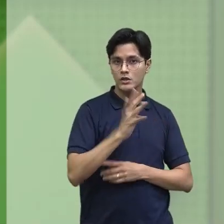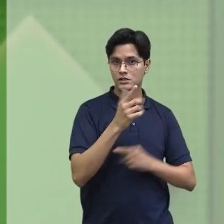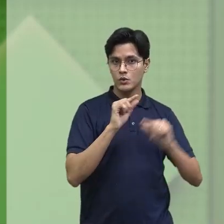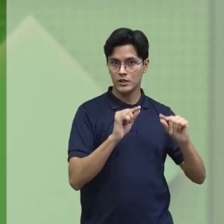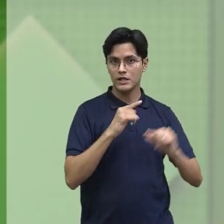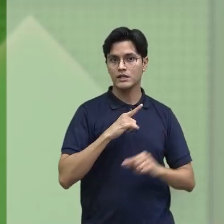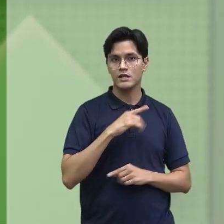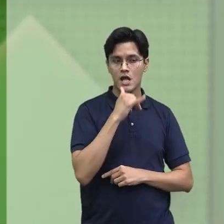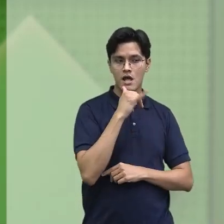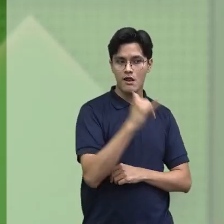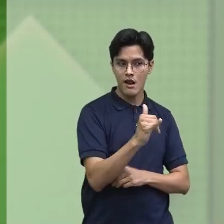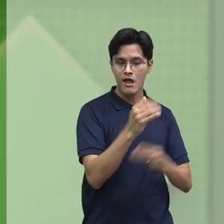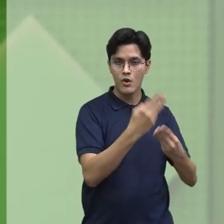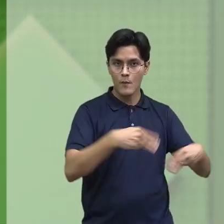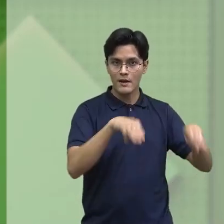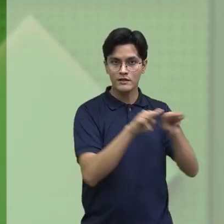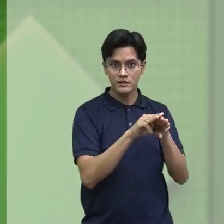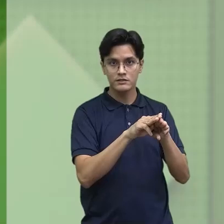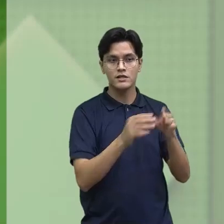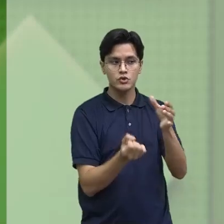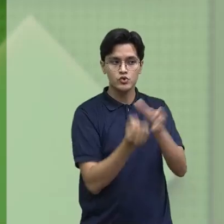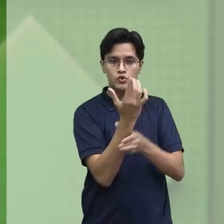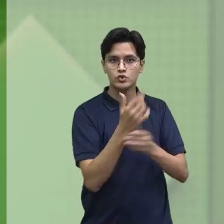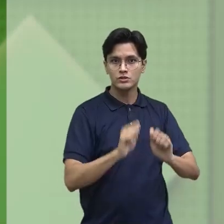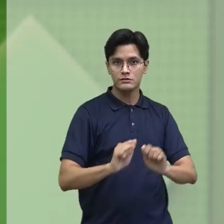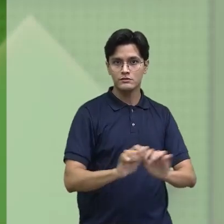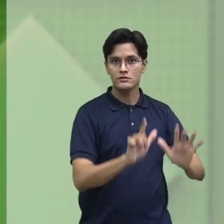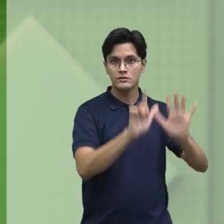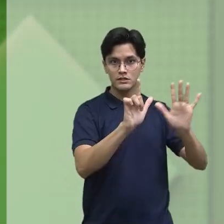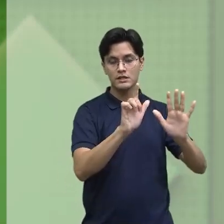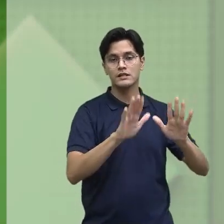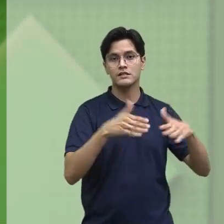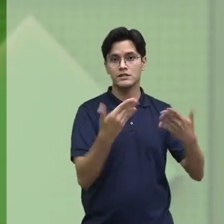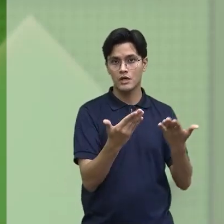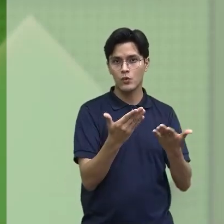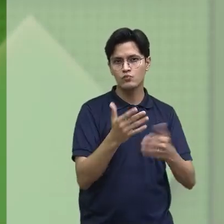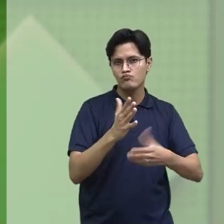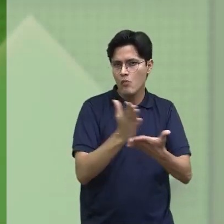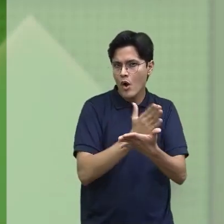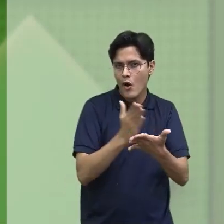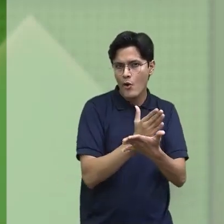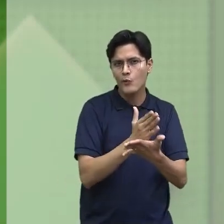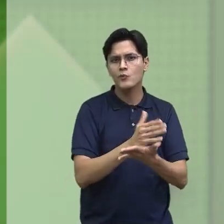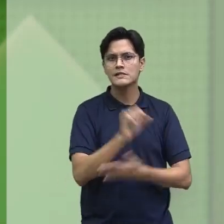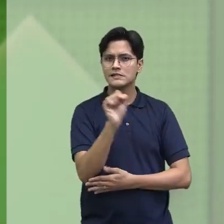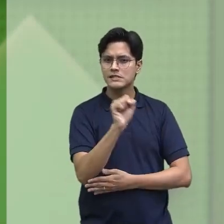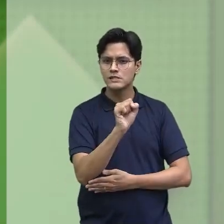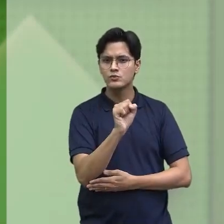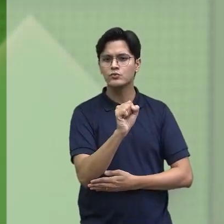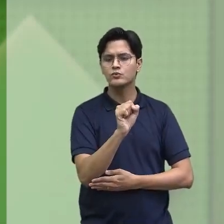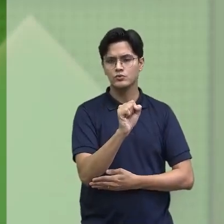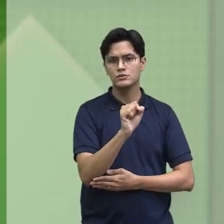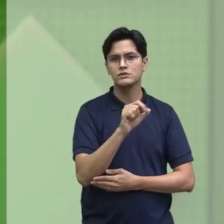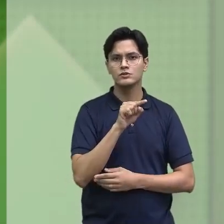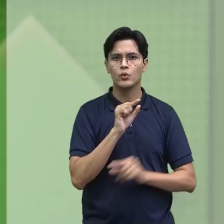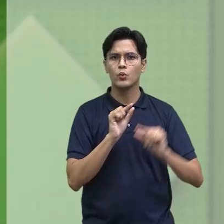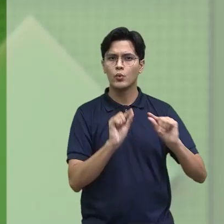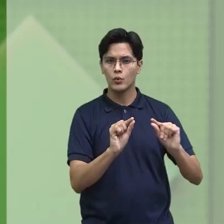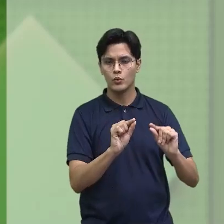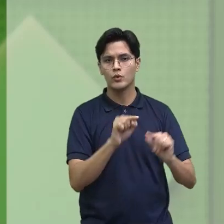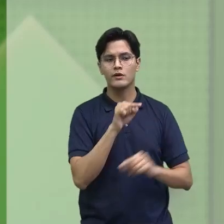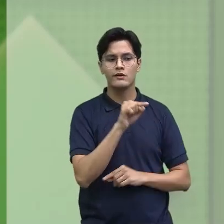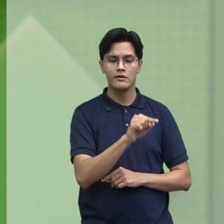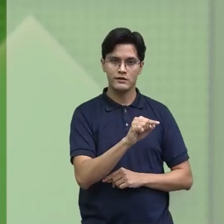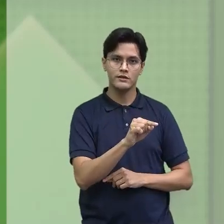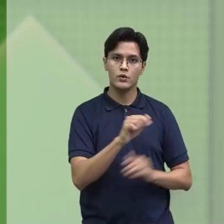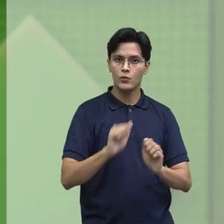eletromagnética, vai gerar um gás. E esse gás ali, por alguns segundos, em cima dessas superfícies, eles conseguem, então,